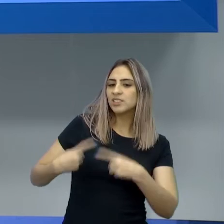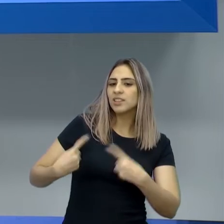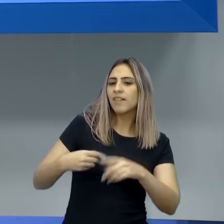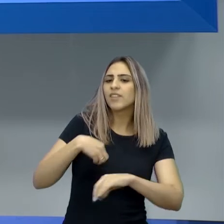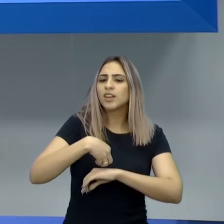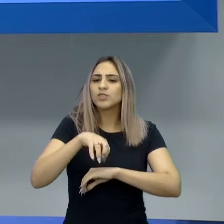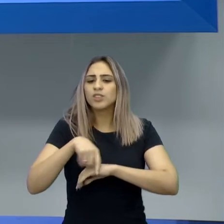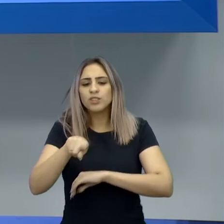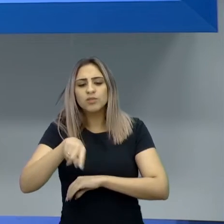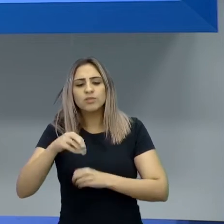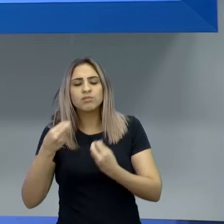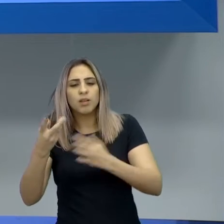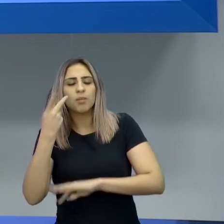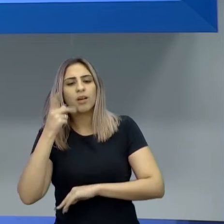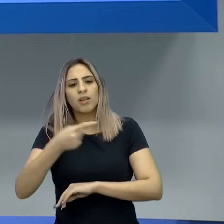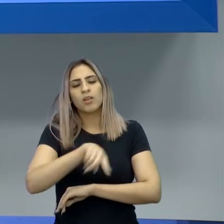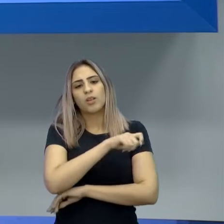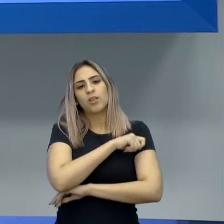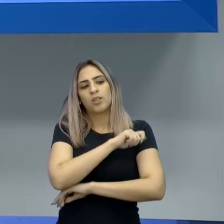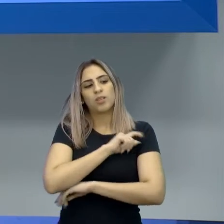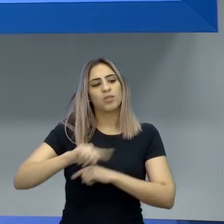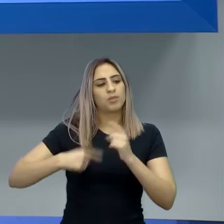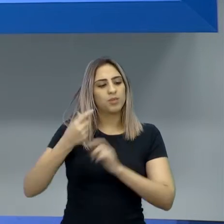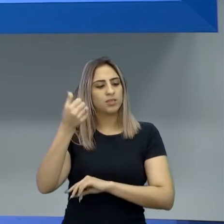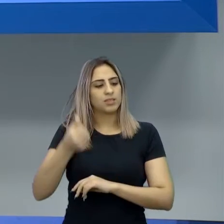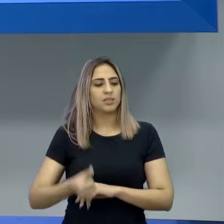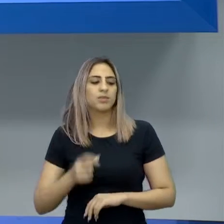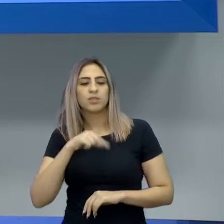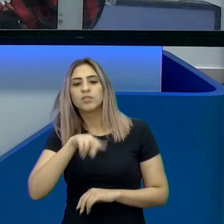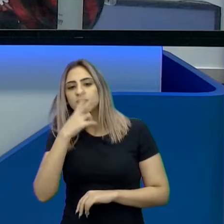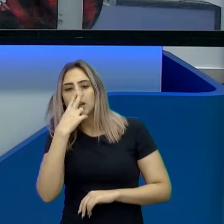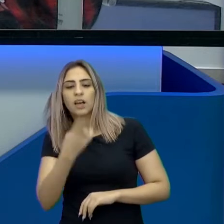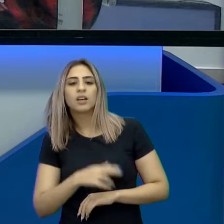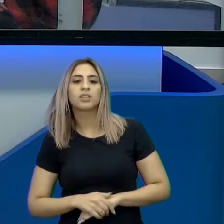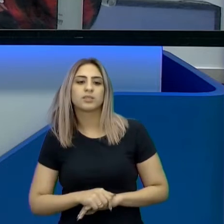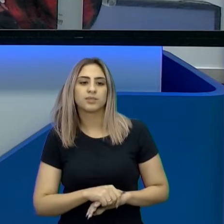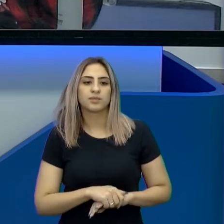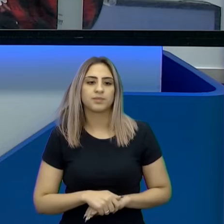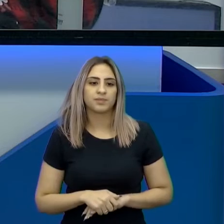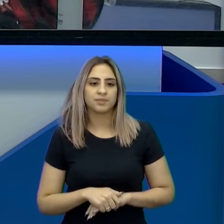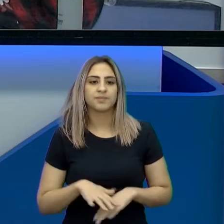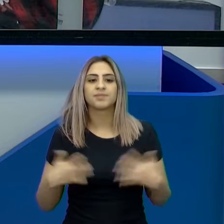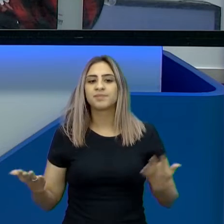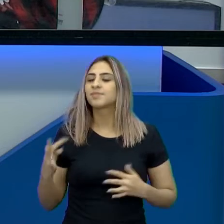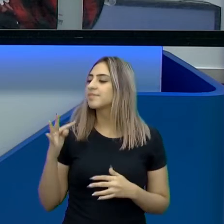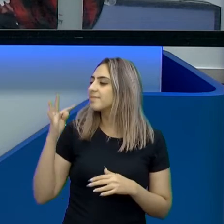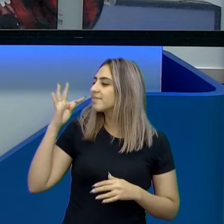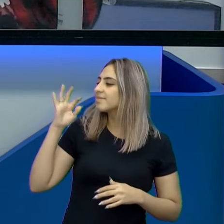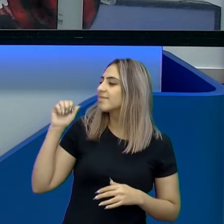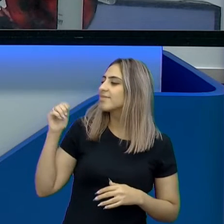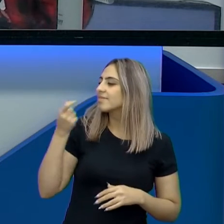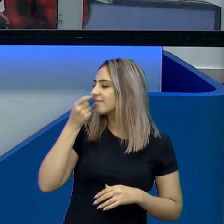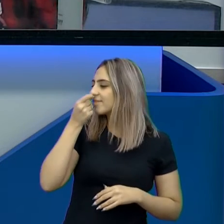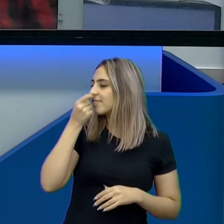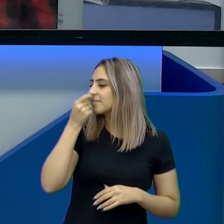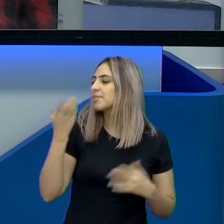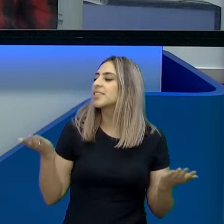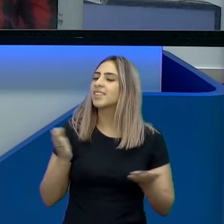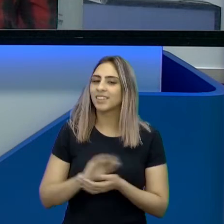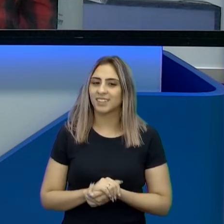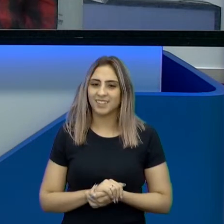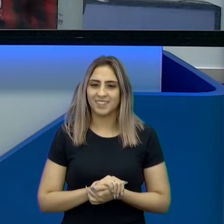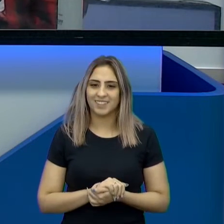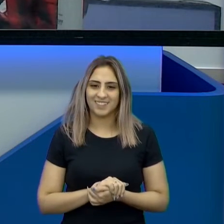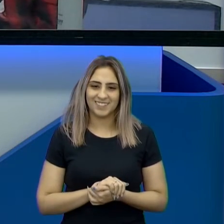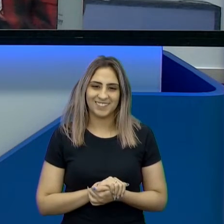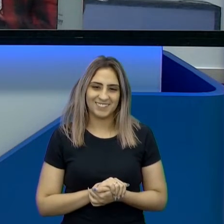dicas que vocês dão para os estudantes aí no próximo semestre? O que vocês acham? E aí, Fá? Quer começar ou começo?